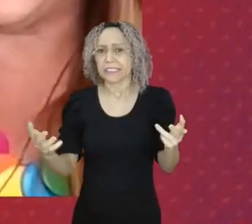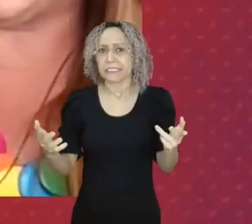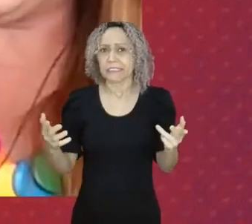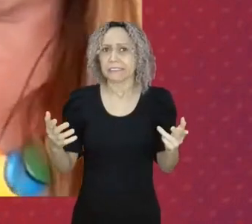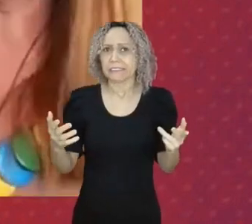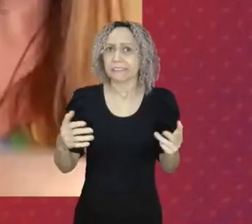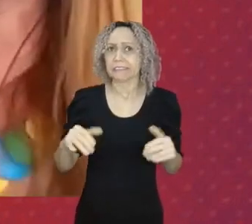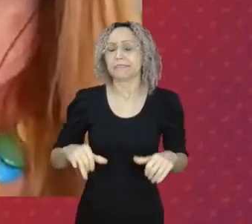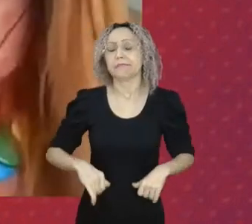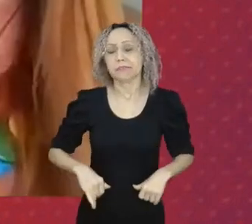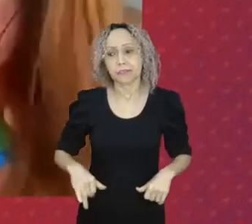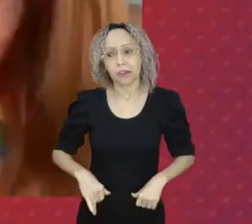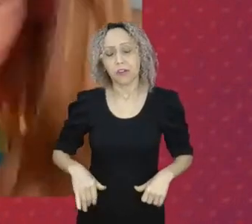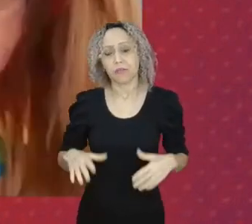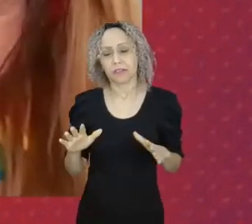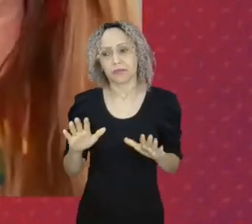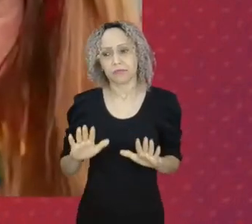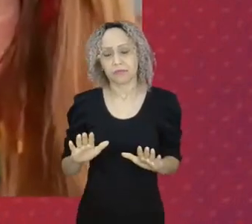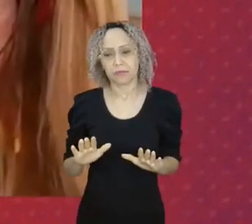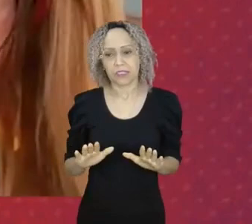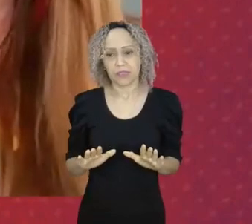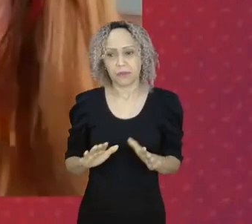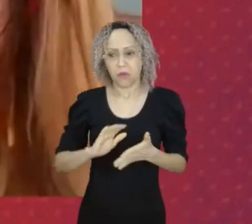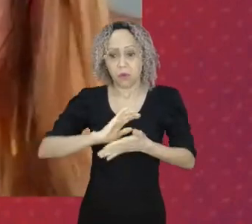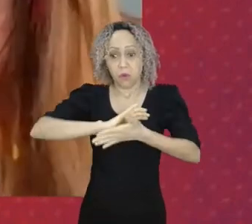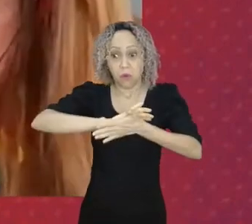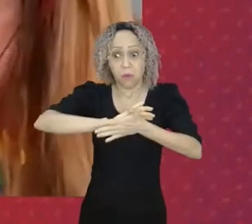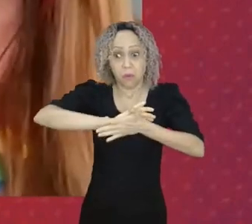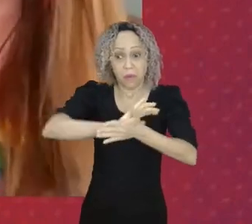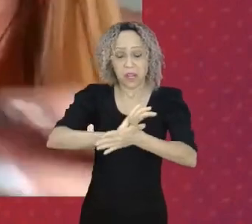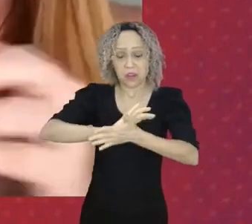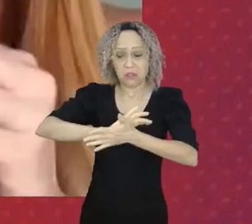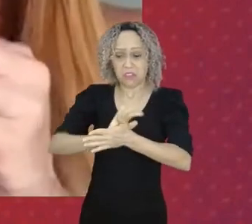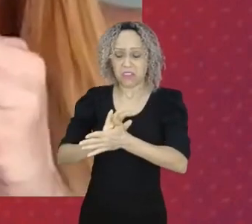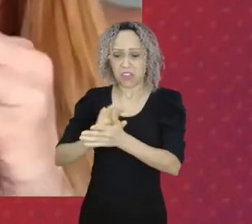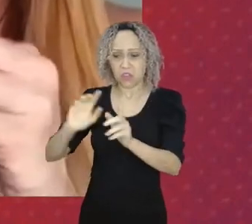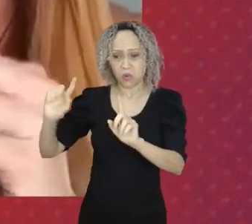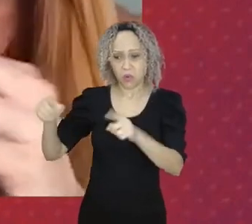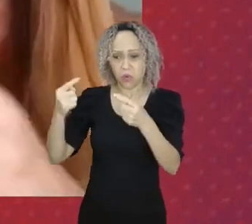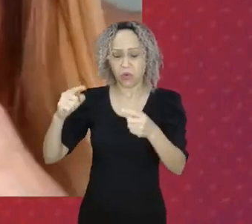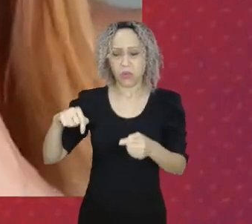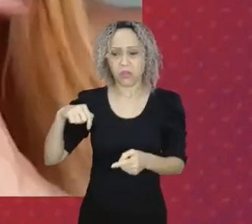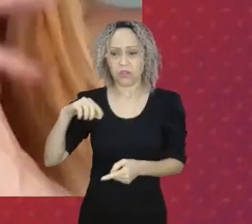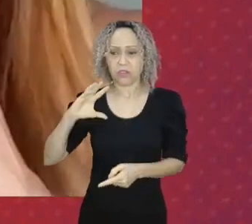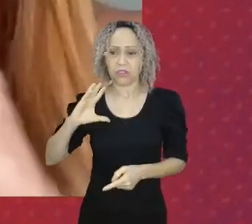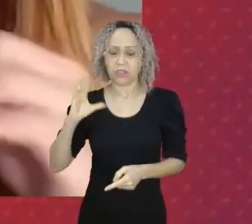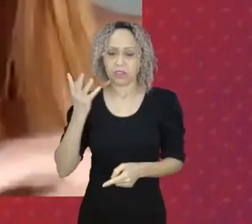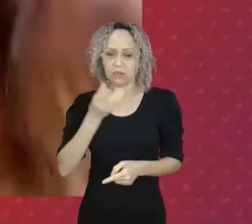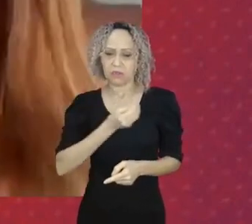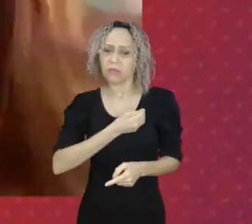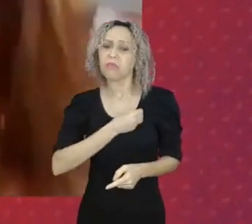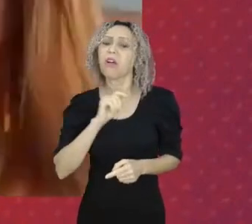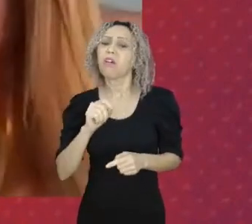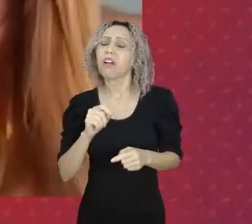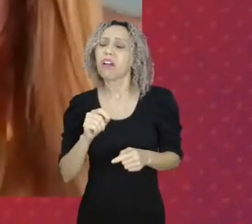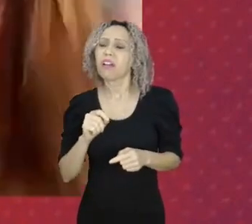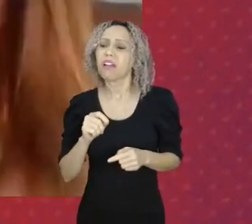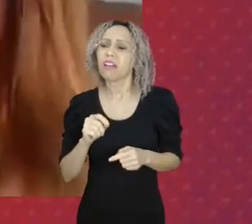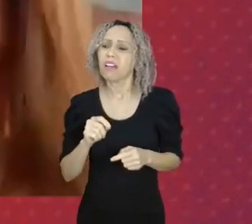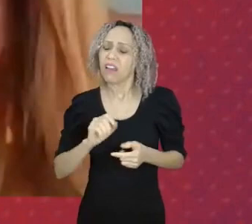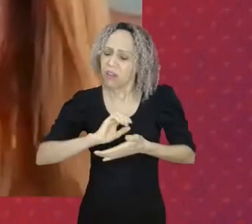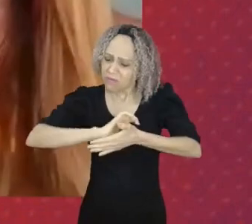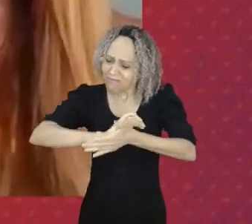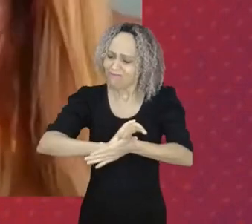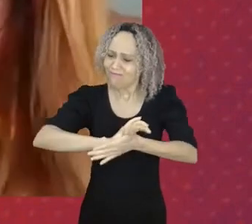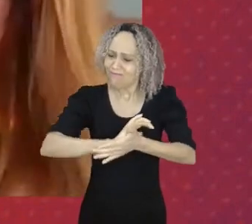gênero, né? Que é o patriarcado, né? A origem é a mesma. E a gente entender a transfobia como uma